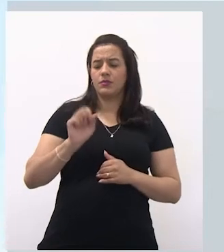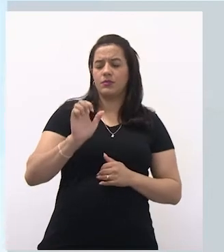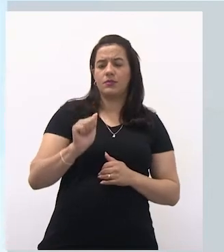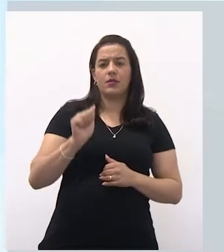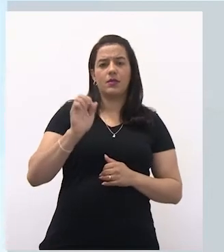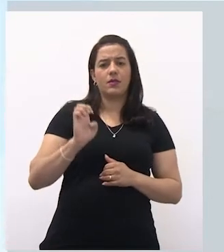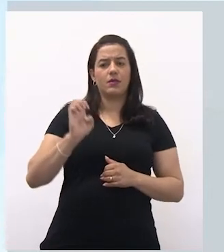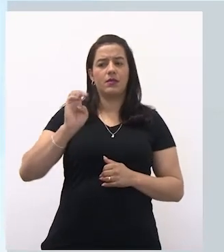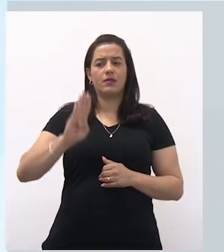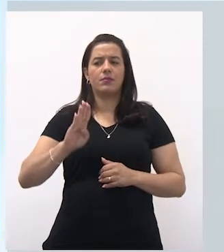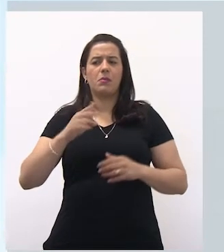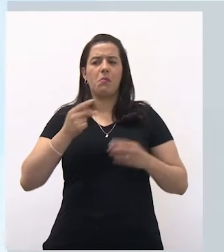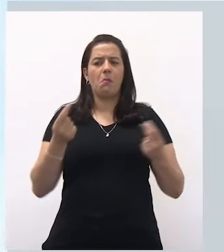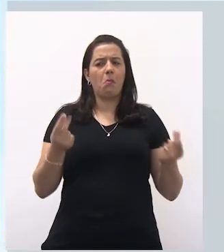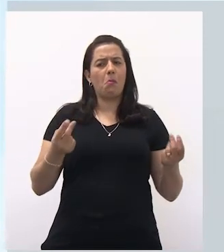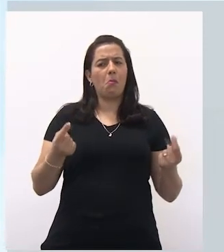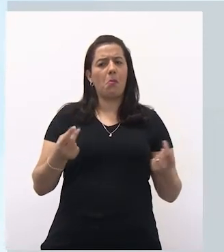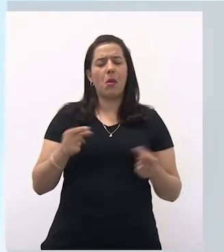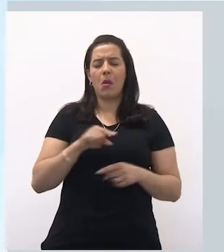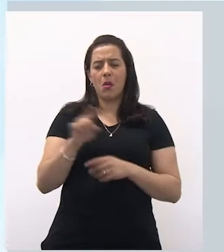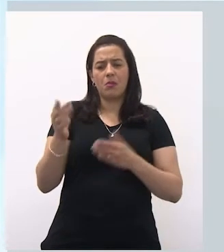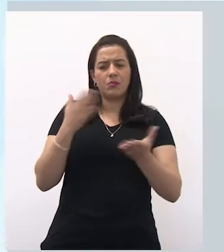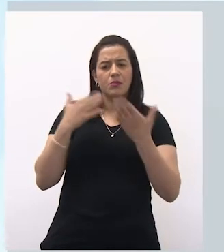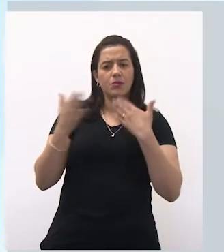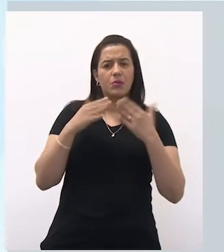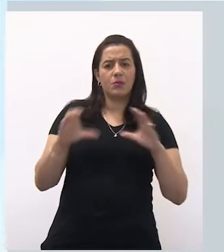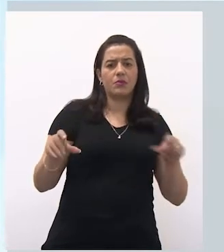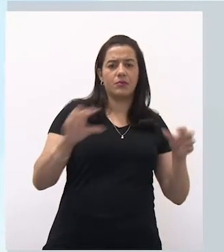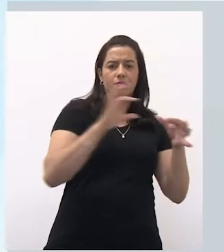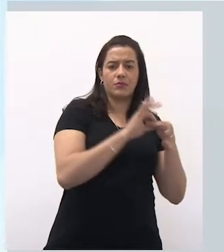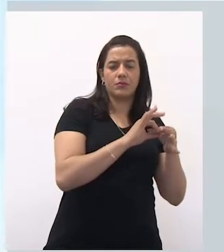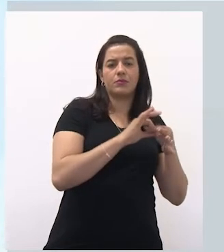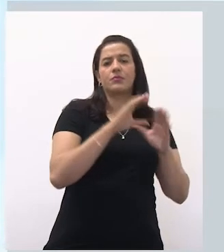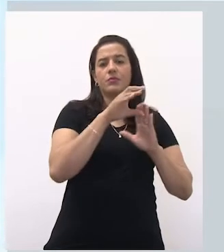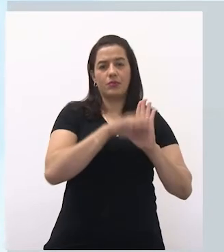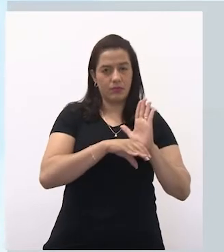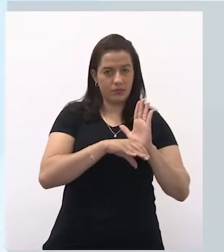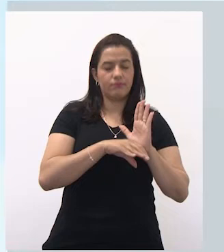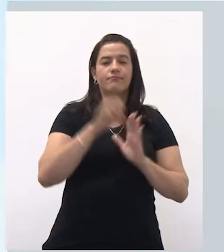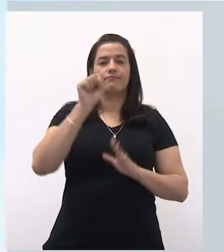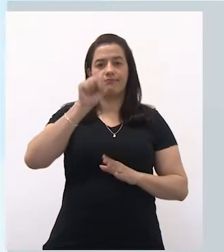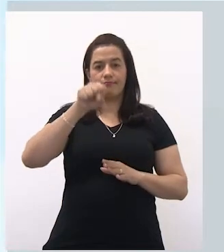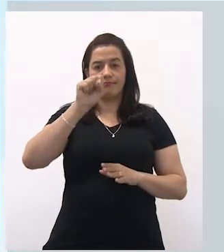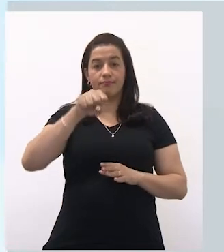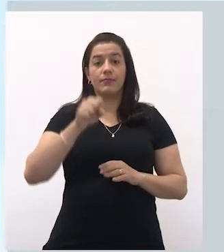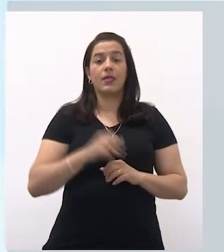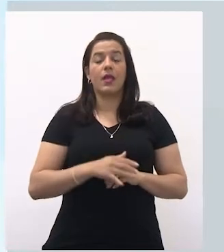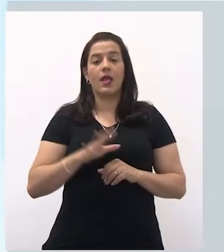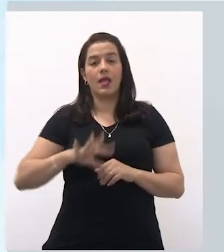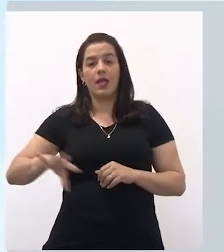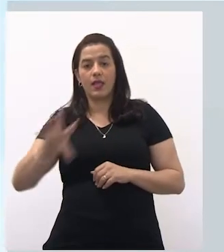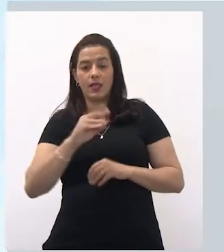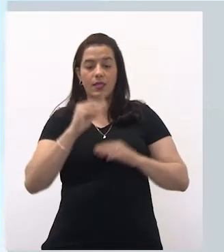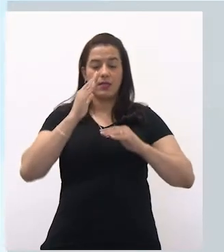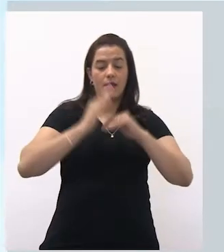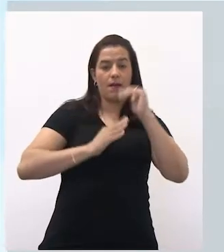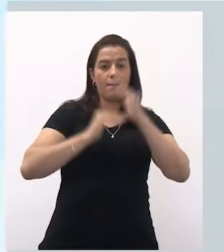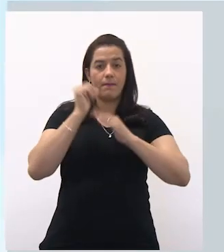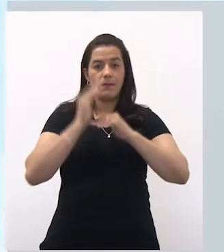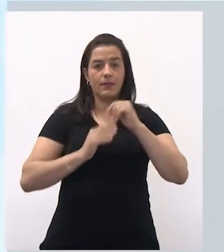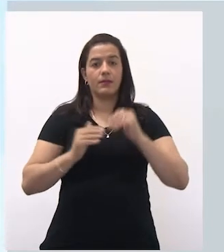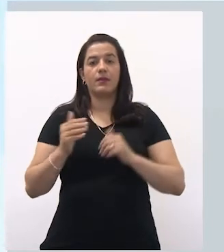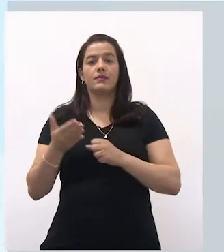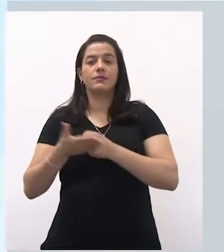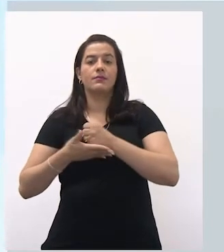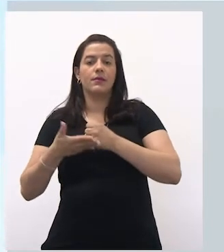tanto tempo, ela conversa com o nosso currículo? Ela conversa, porque como nós já dissemos, elas são habilidades